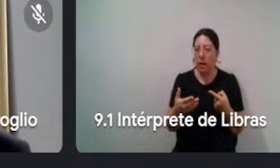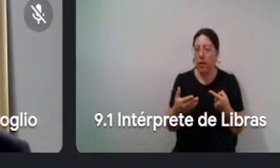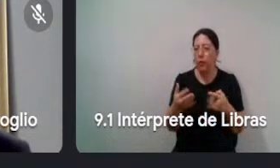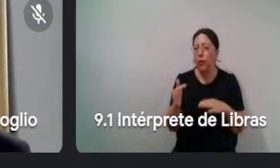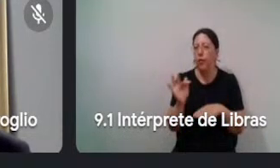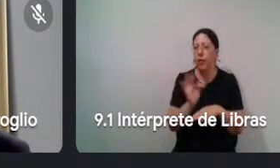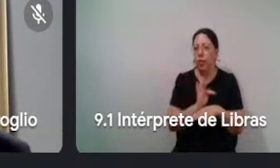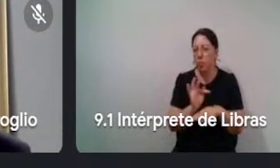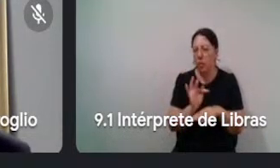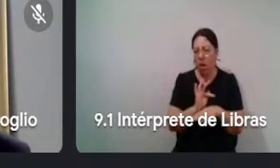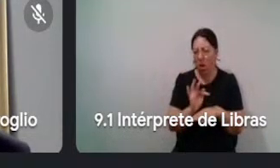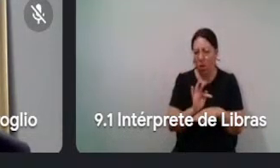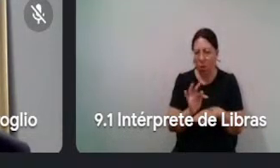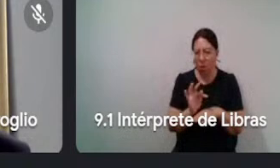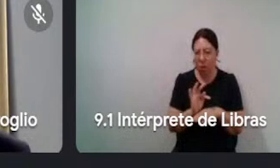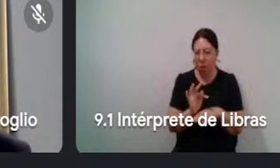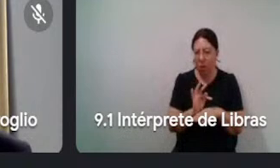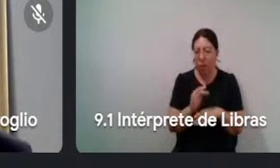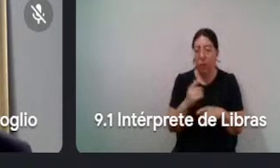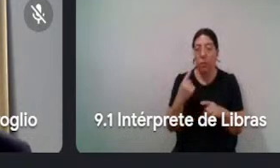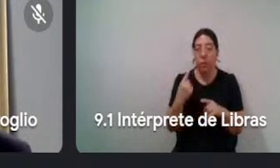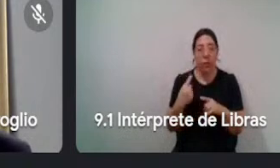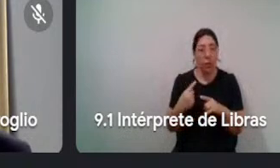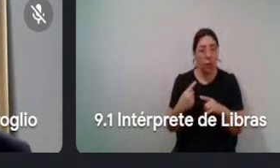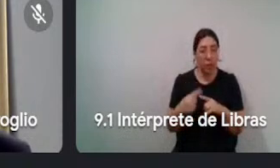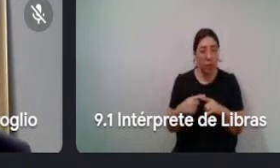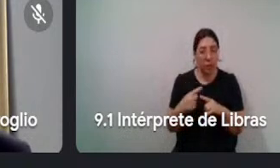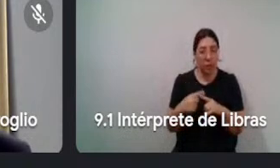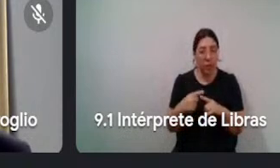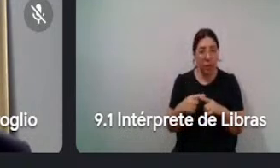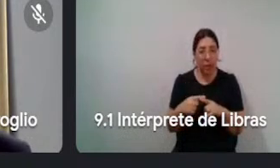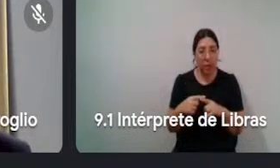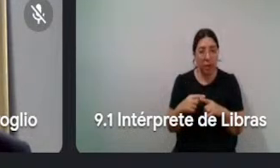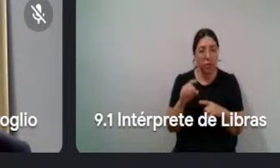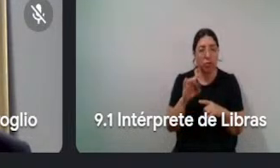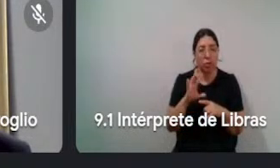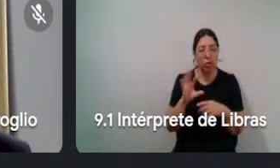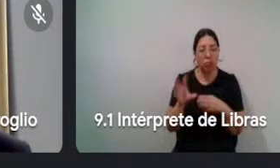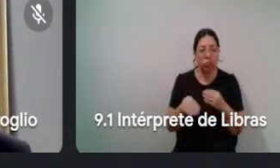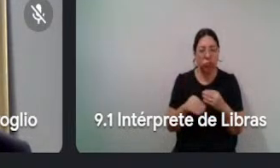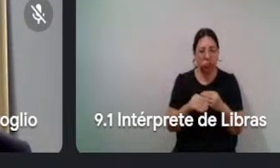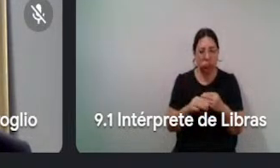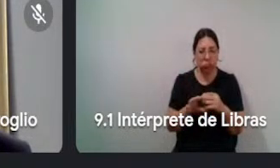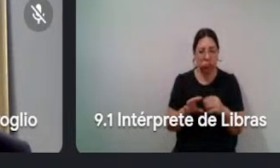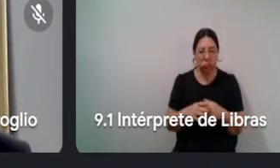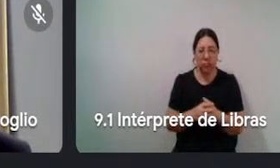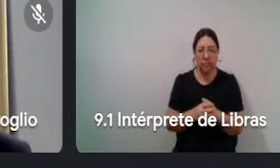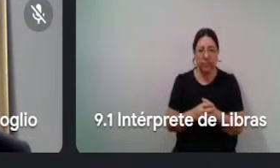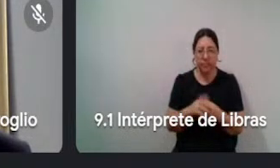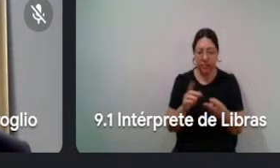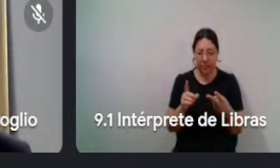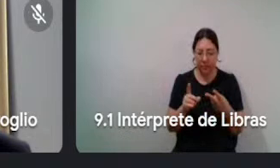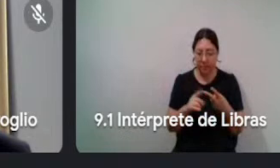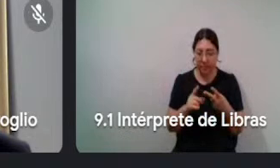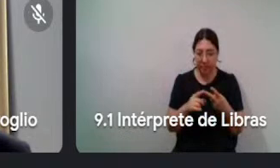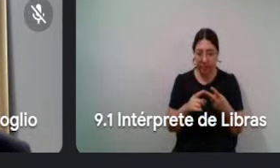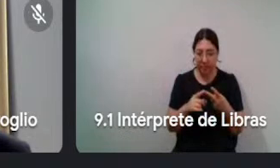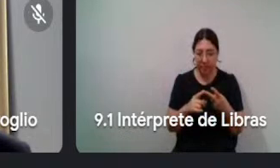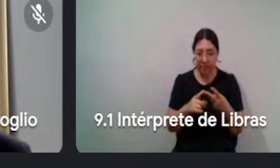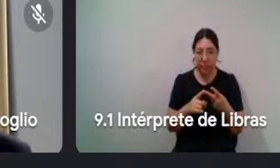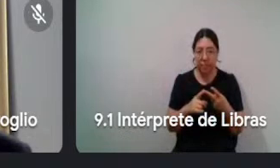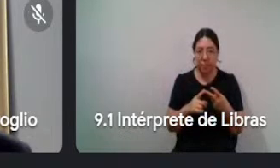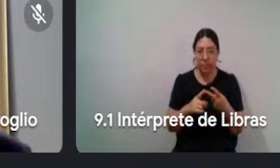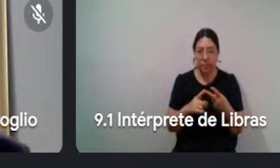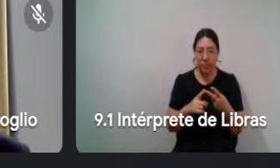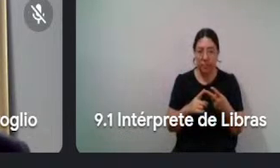formal, motivo pelo qual enseja somente ressalva. Quanto à segunda irregularidade